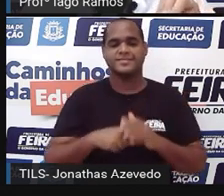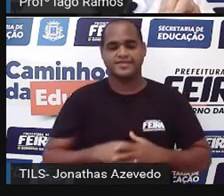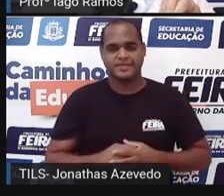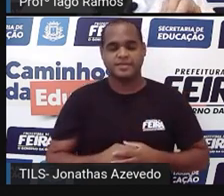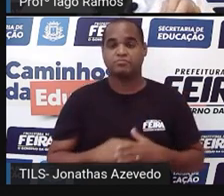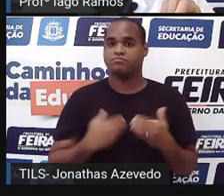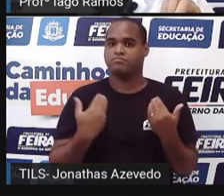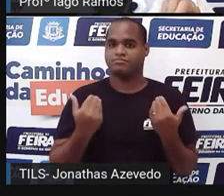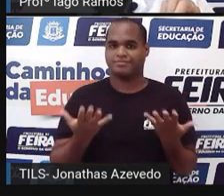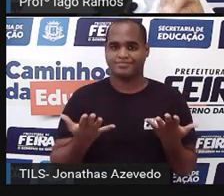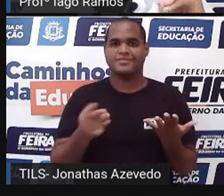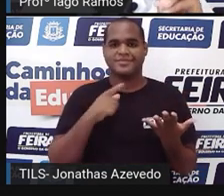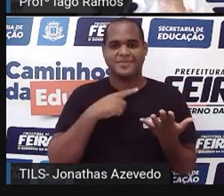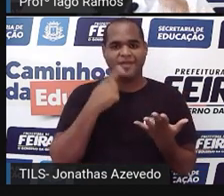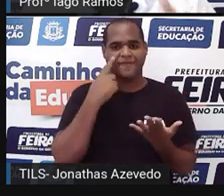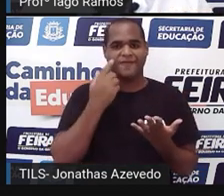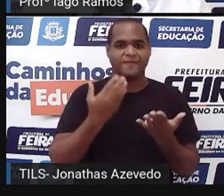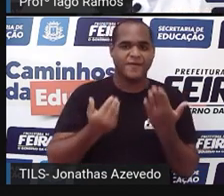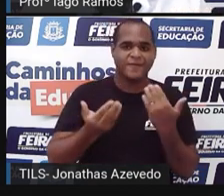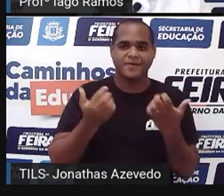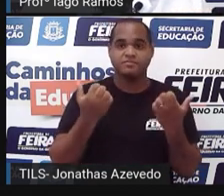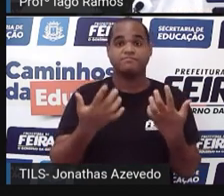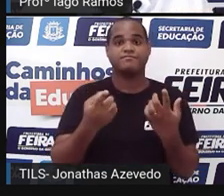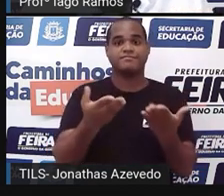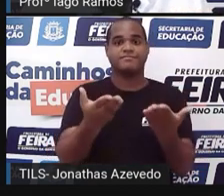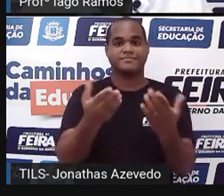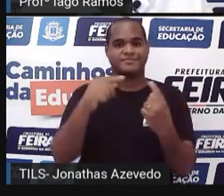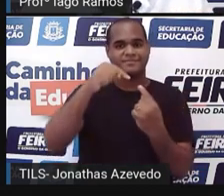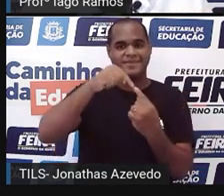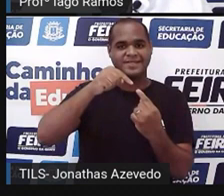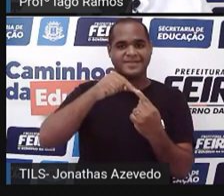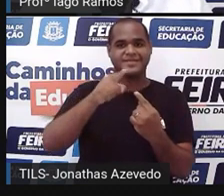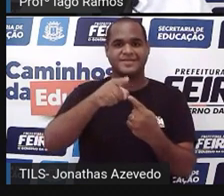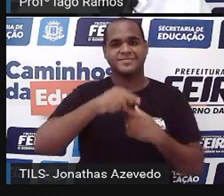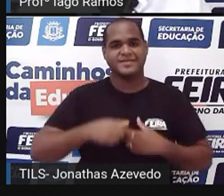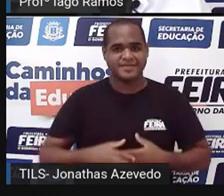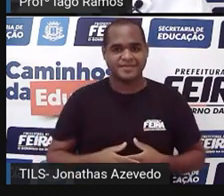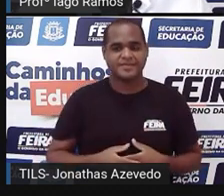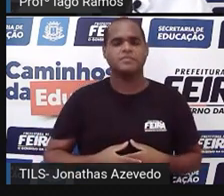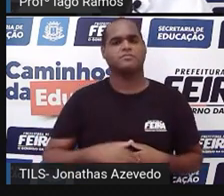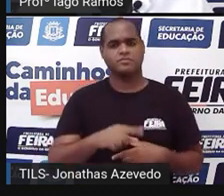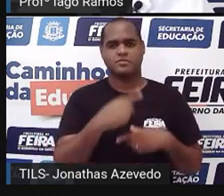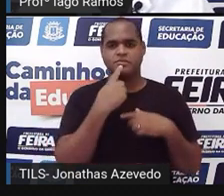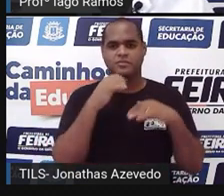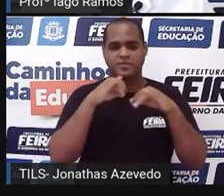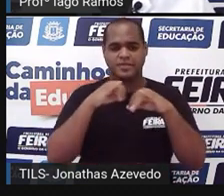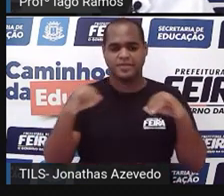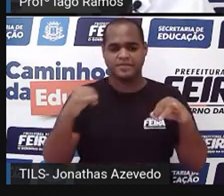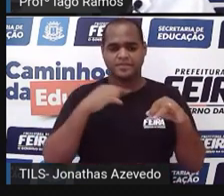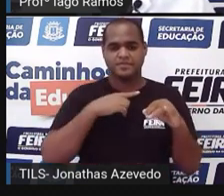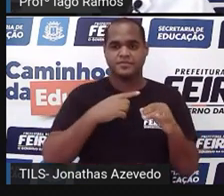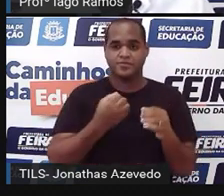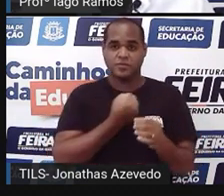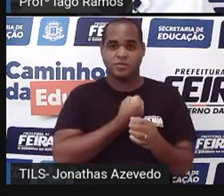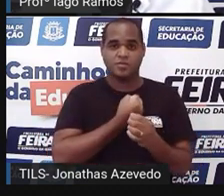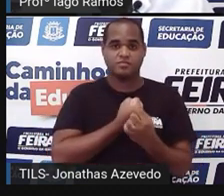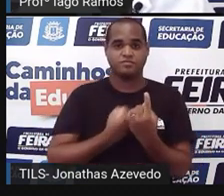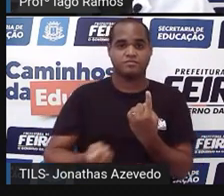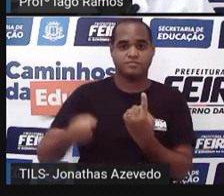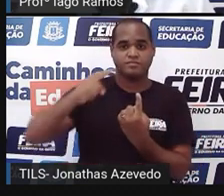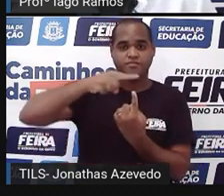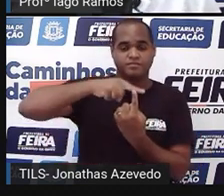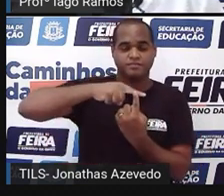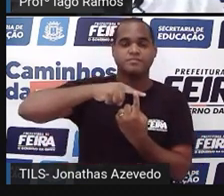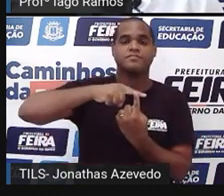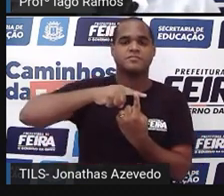então vamos cá o boletim vai ser esse aqui certo então Digamos que na unidade um você